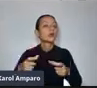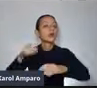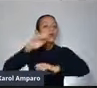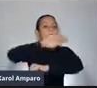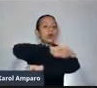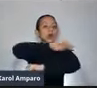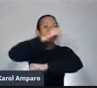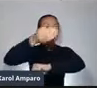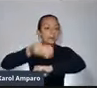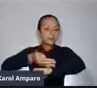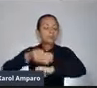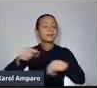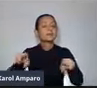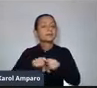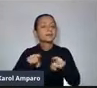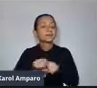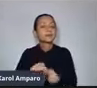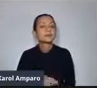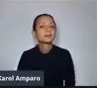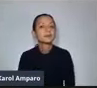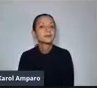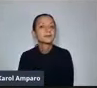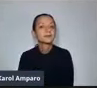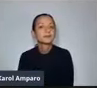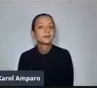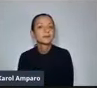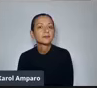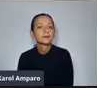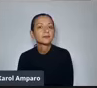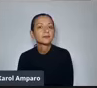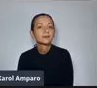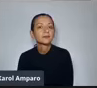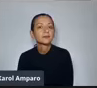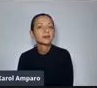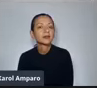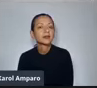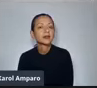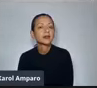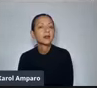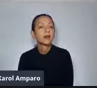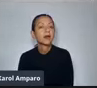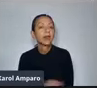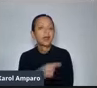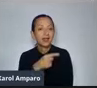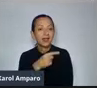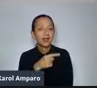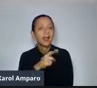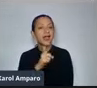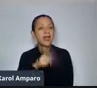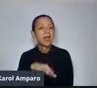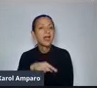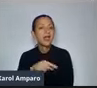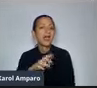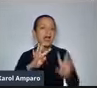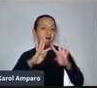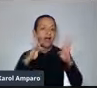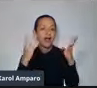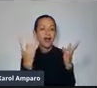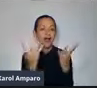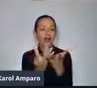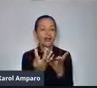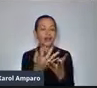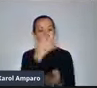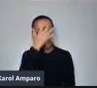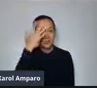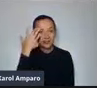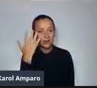todo esse trabalho. Então, ó, aqui é para que todos eles possam se conhecer. E cada um de nós, né? E